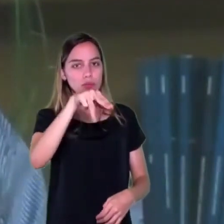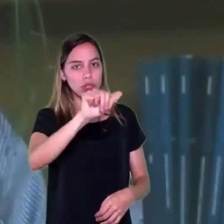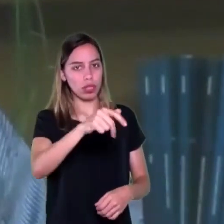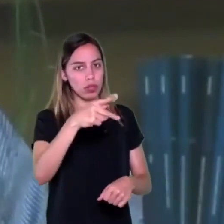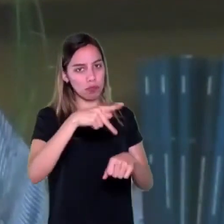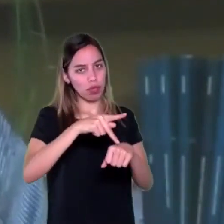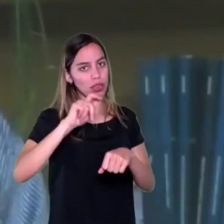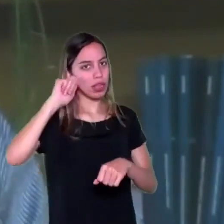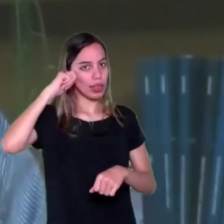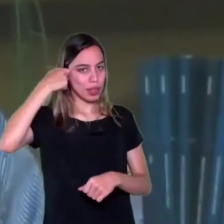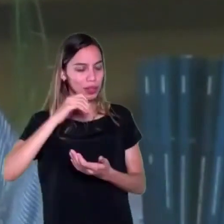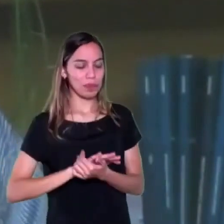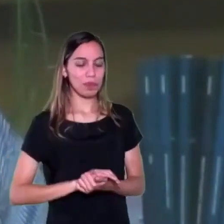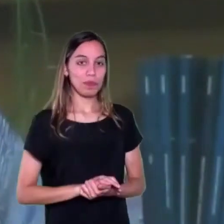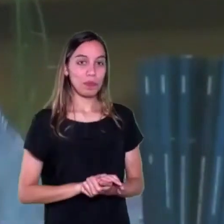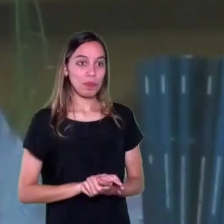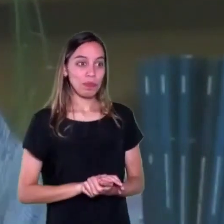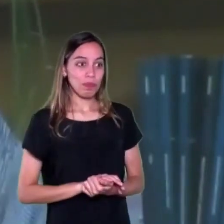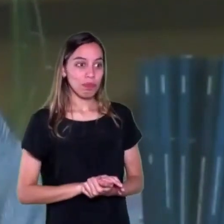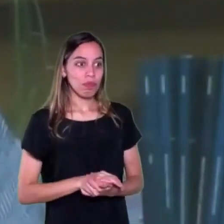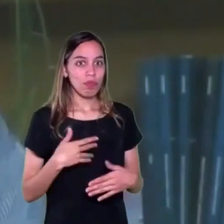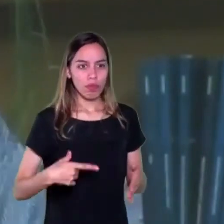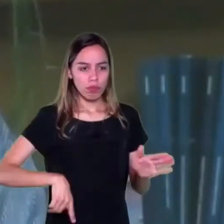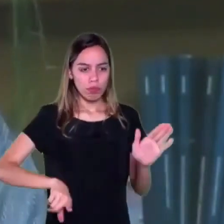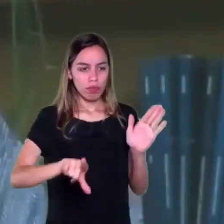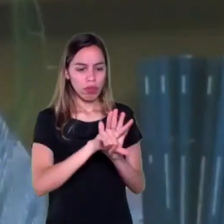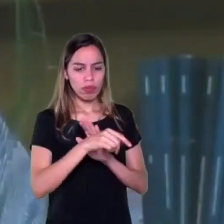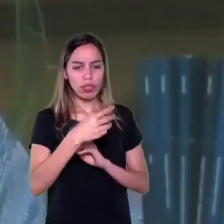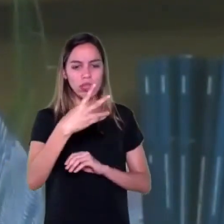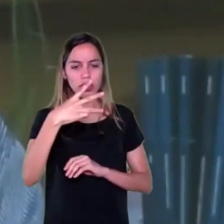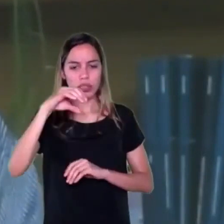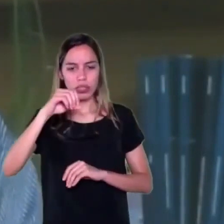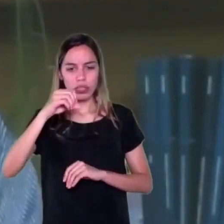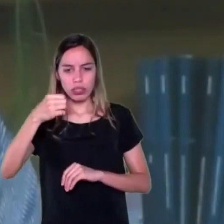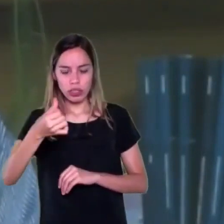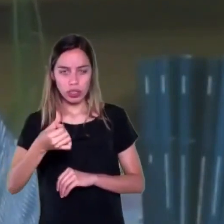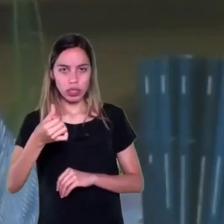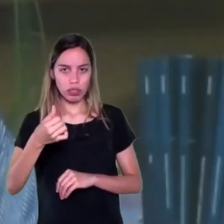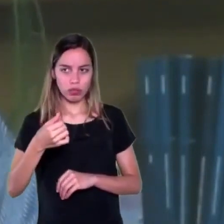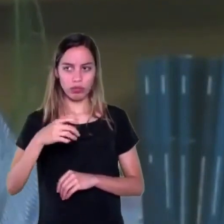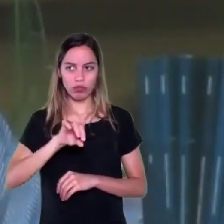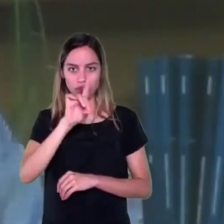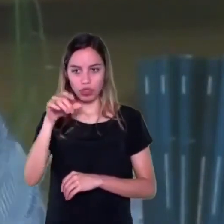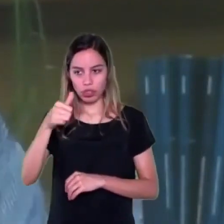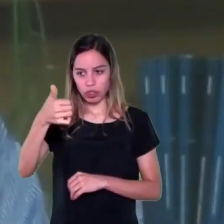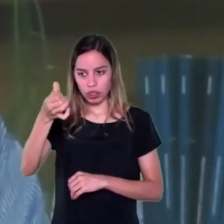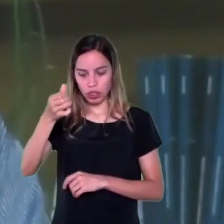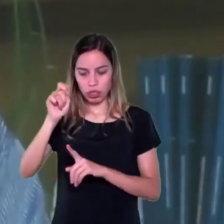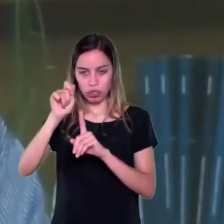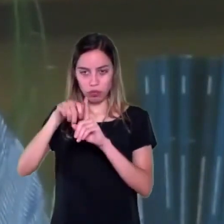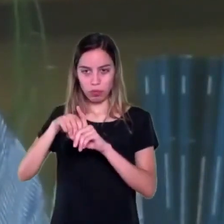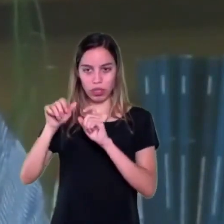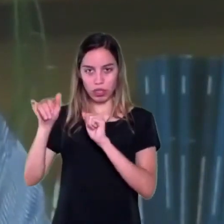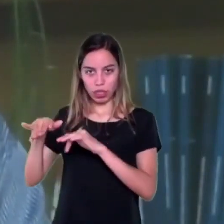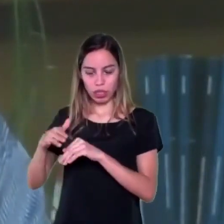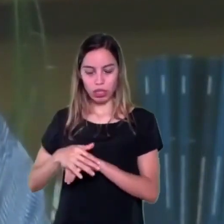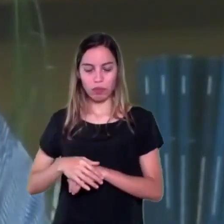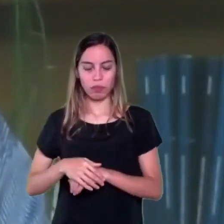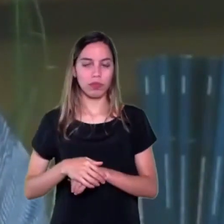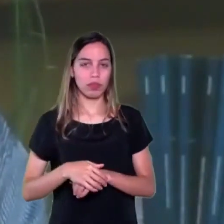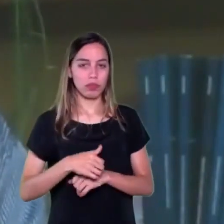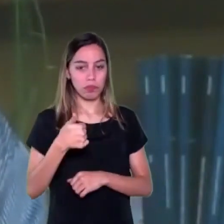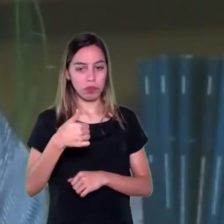foi emancipada, né, pela Lei 306, de 16 de setembro de 1901.